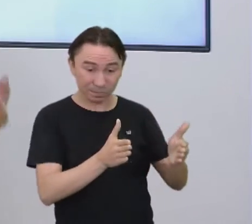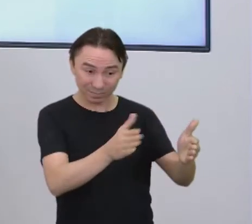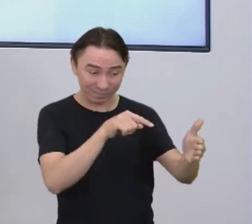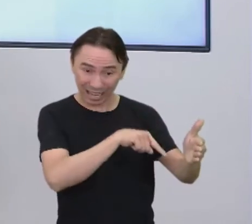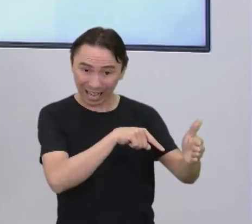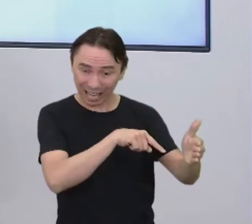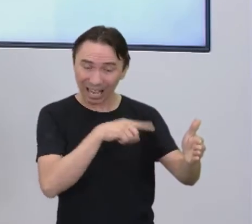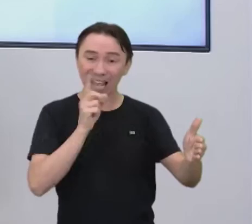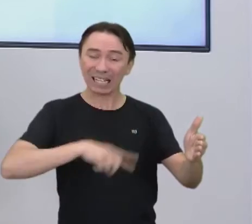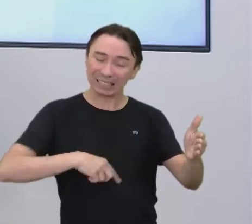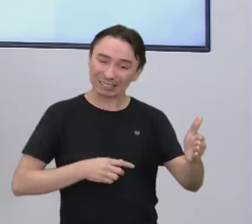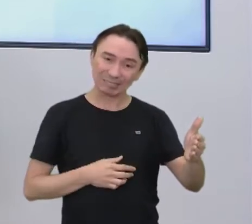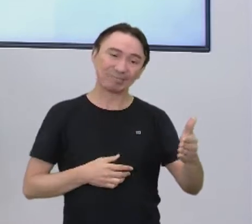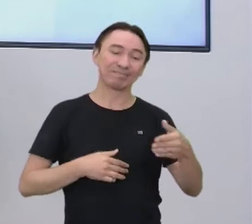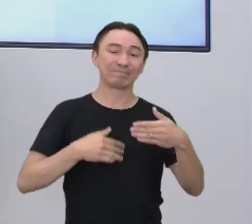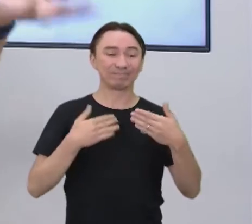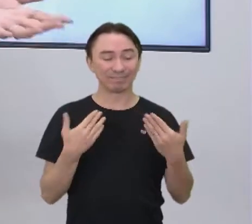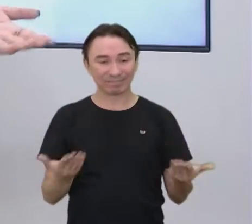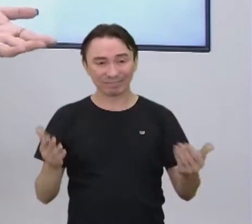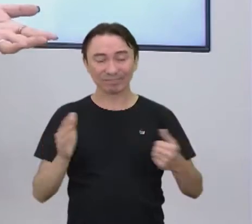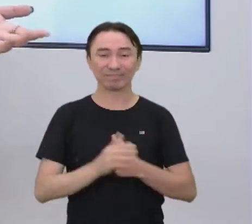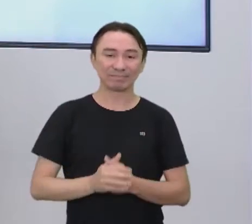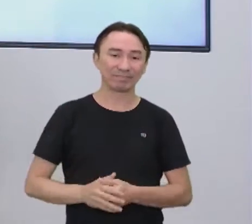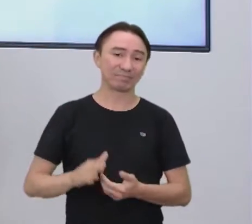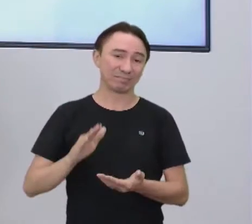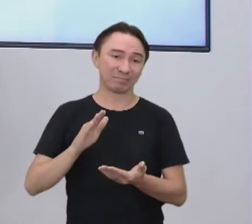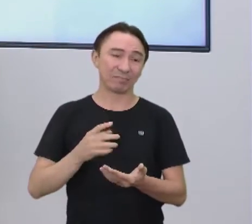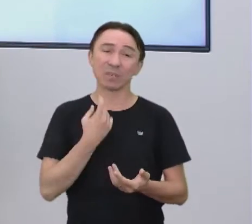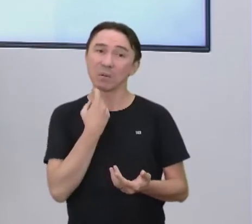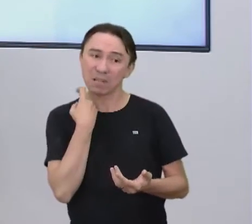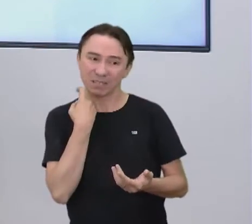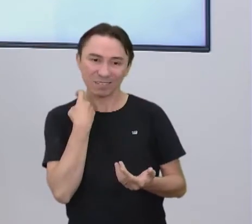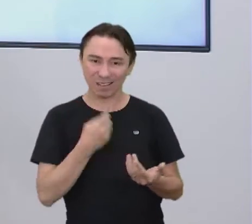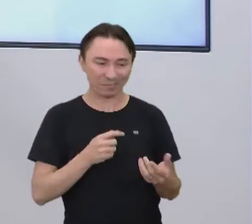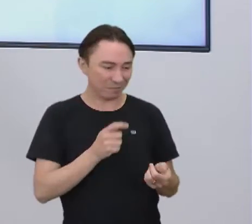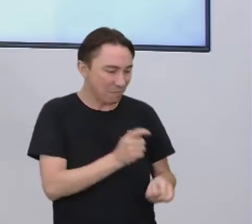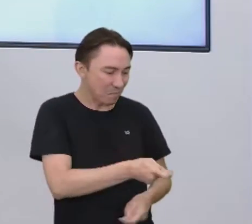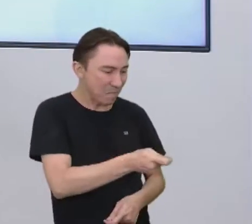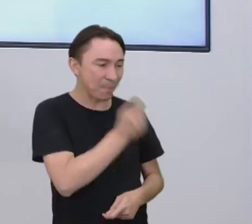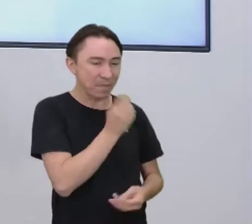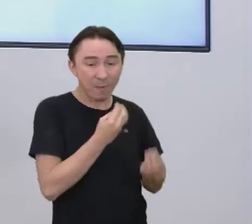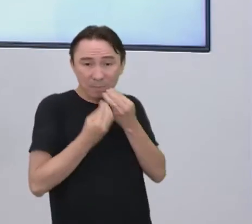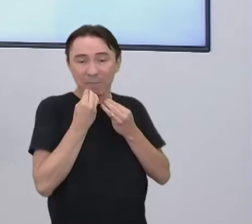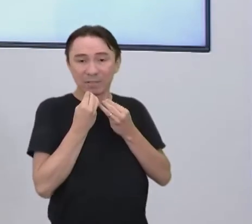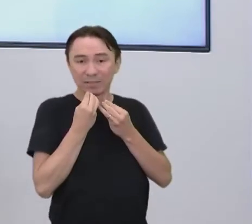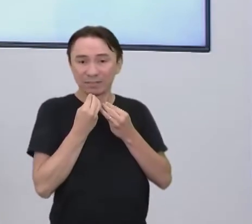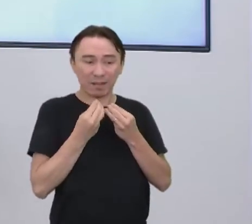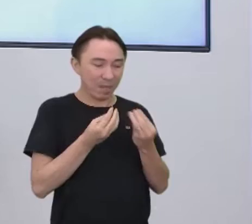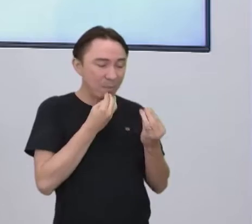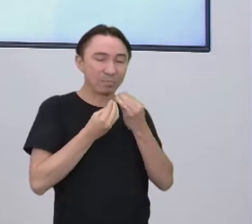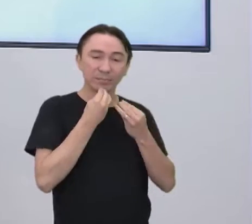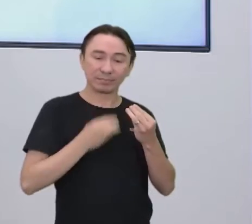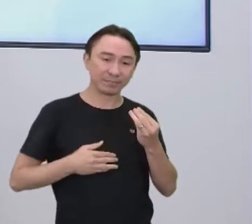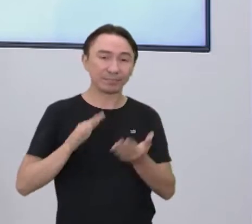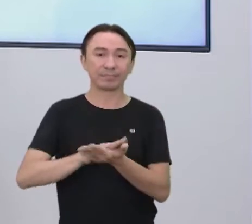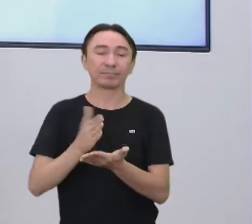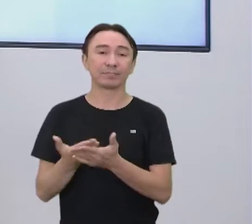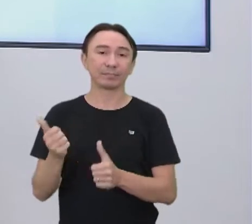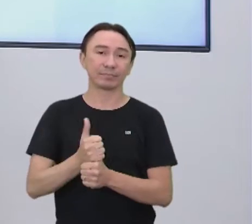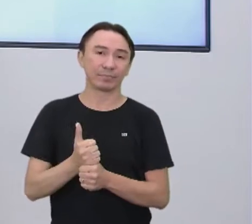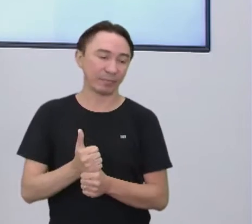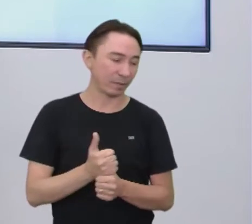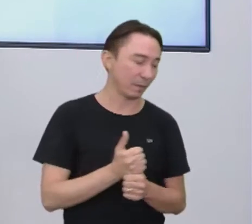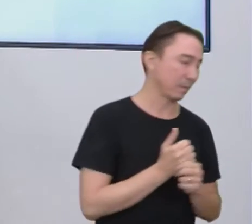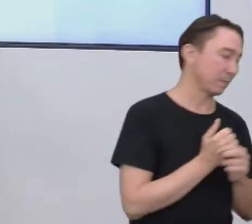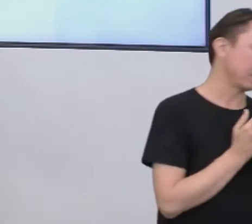vêm do rio, então, os peixes, essas pessoas, elas têm isso dentro da alimentação delas, elas vão continuar consumindo